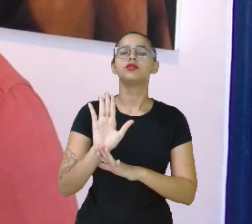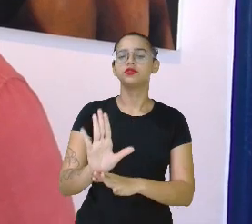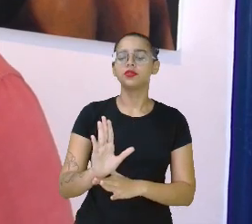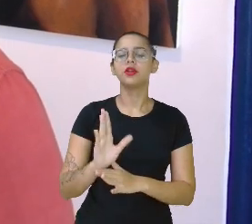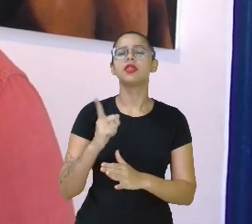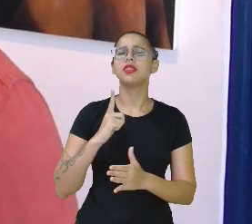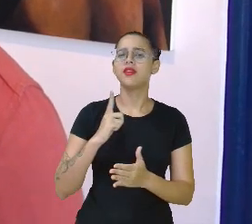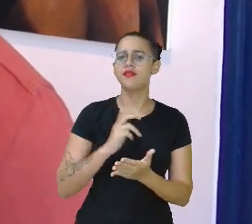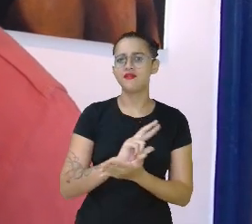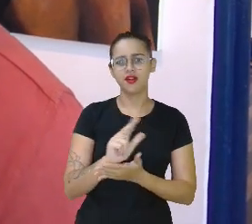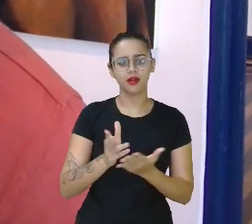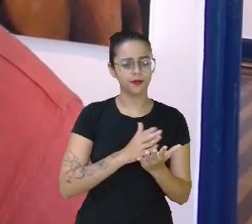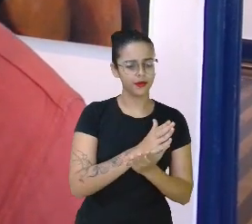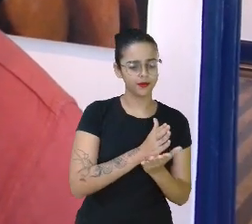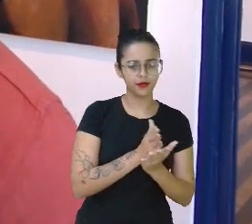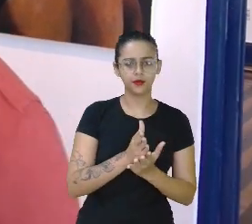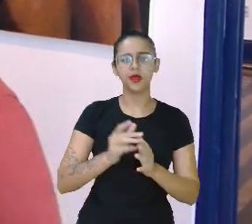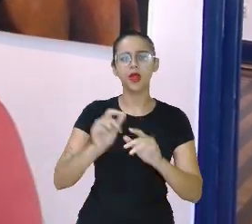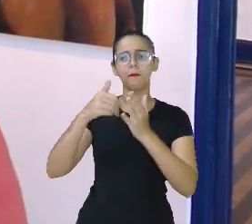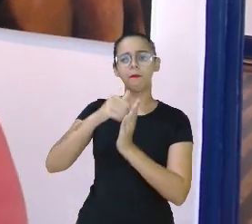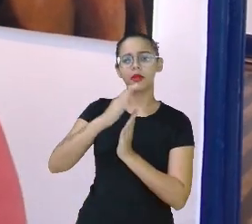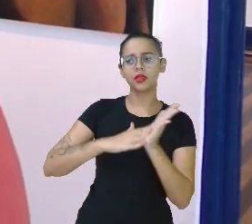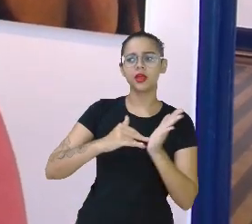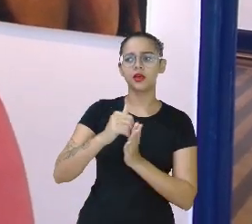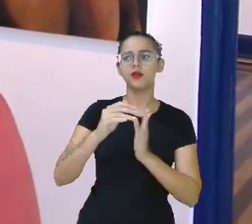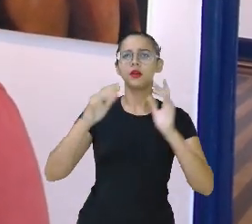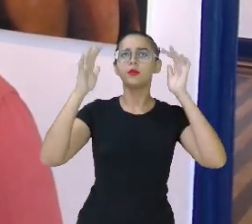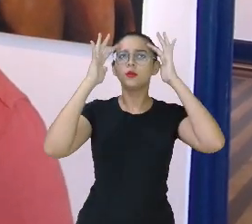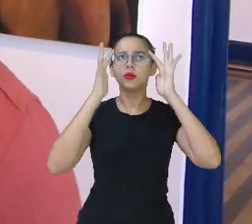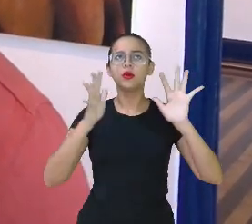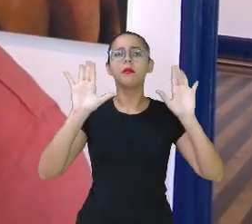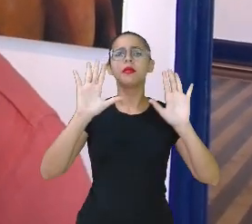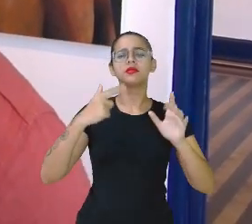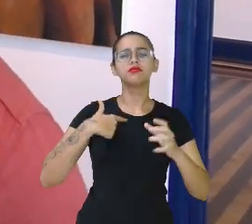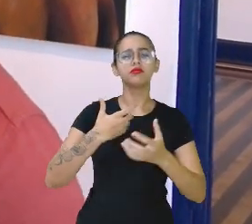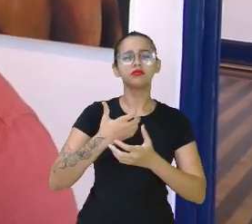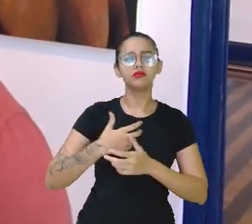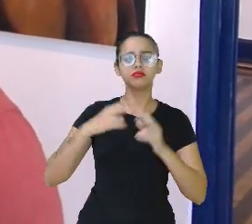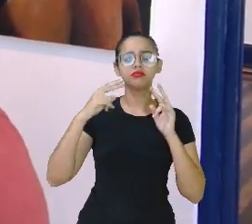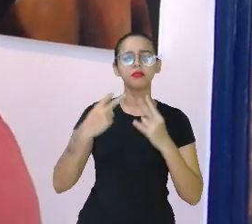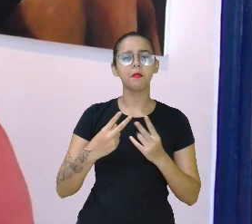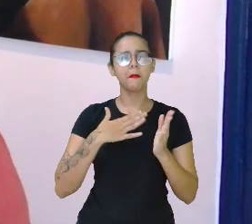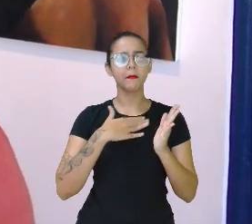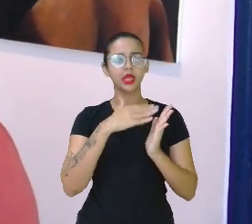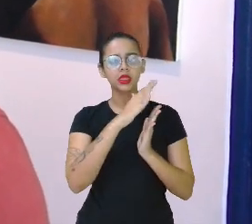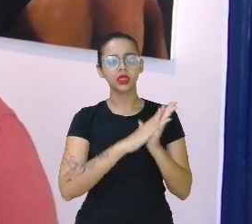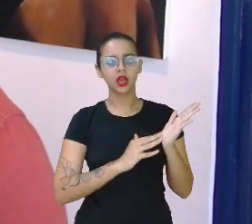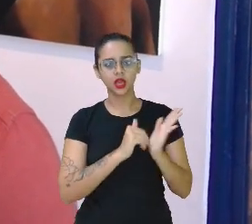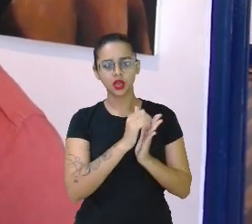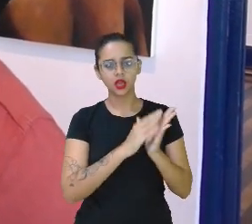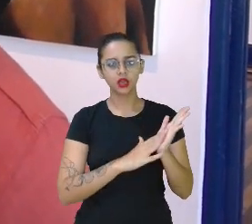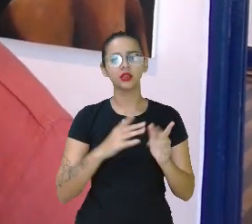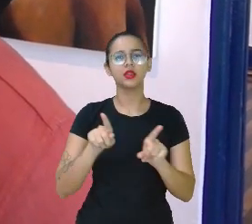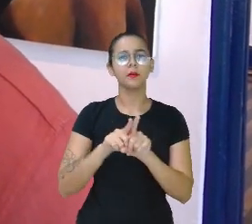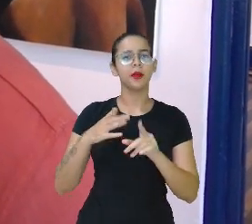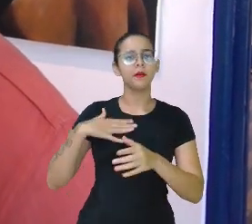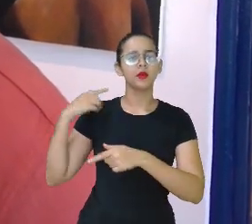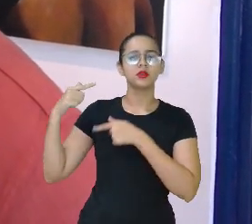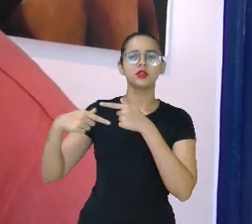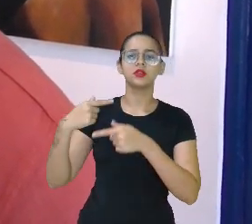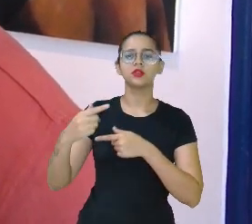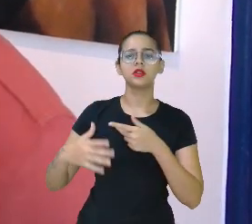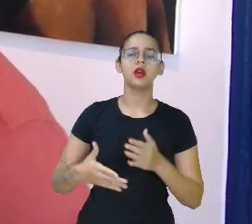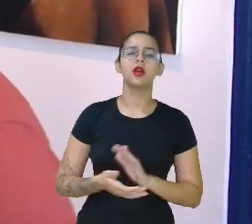fases, eu pintava muito abstrato, mas eu queria pintar os meus ancestrais, sabe?